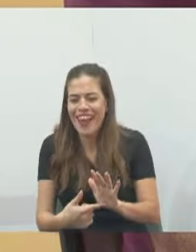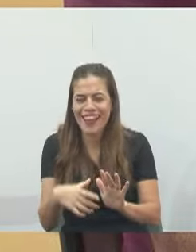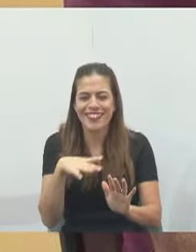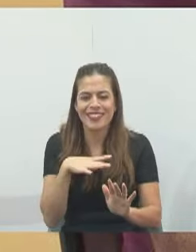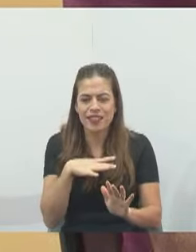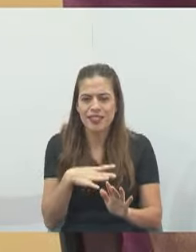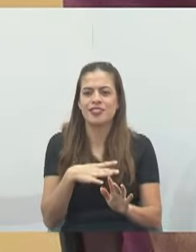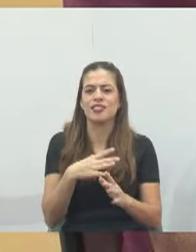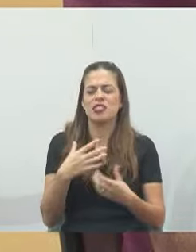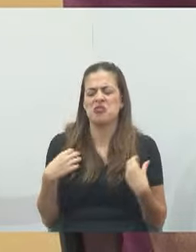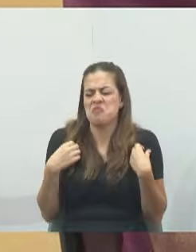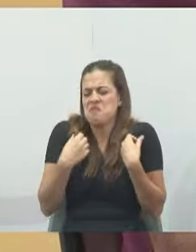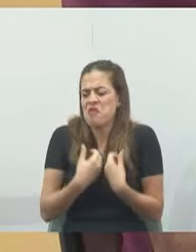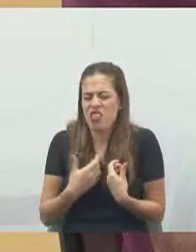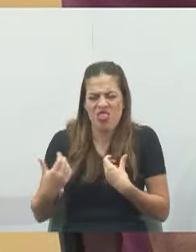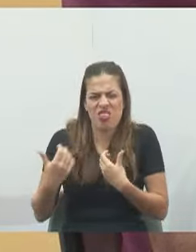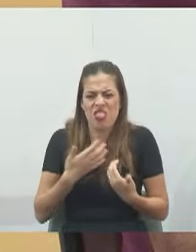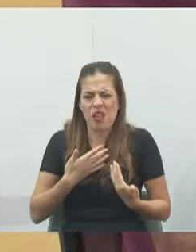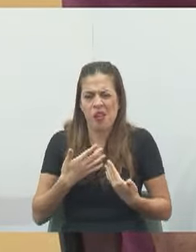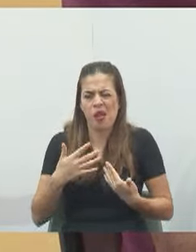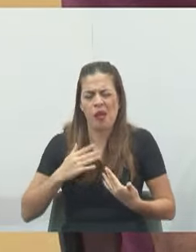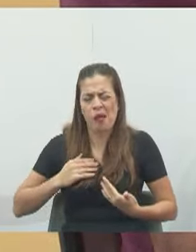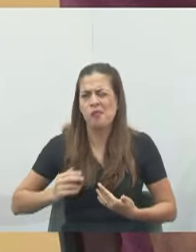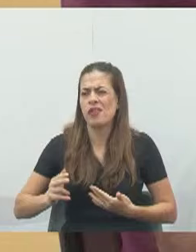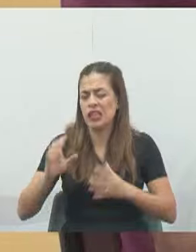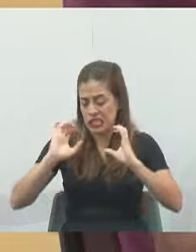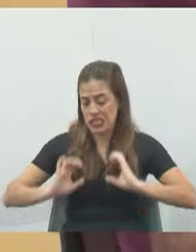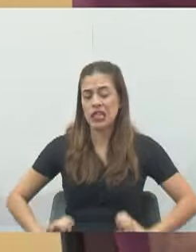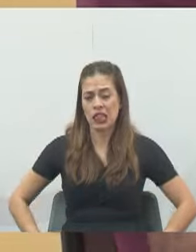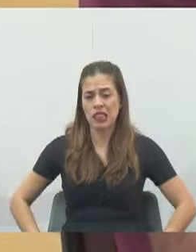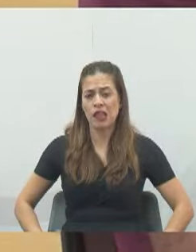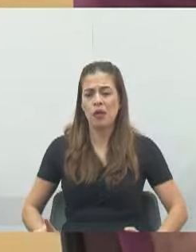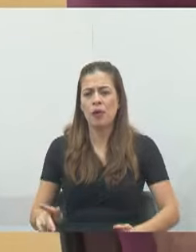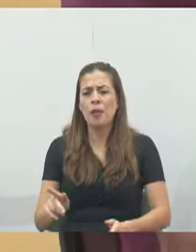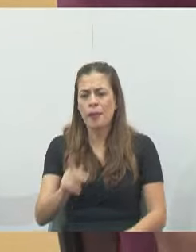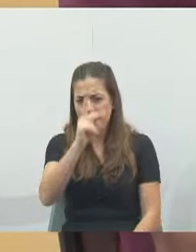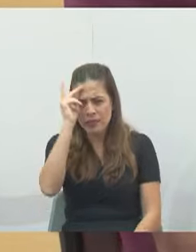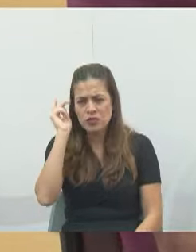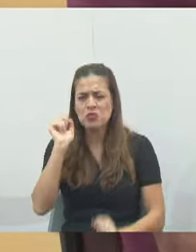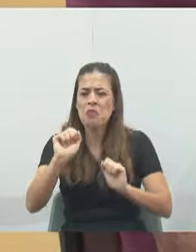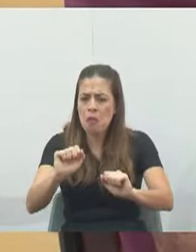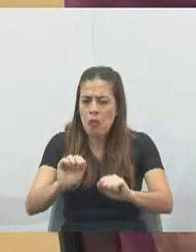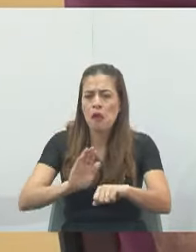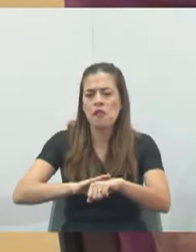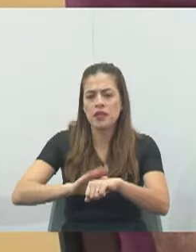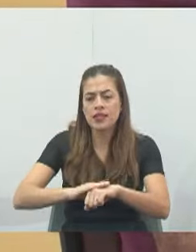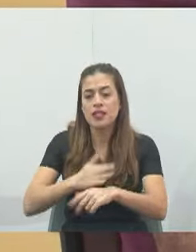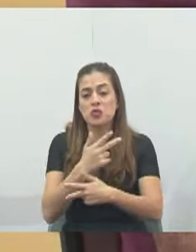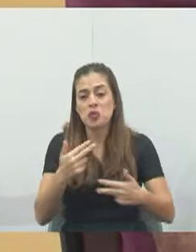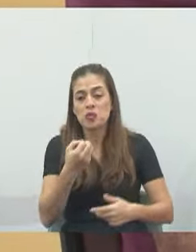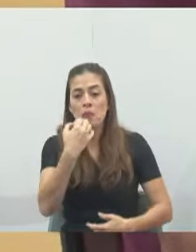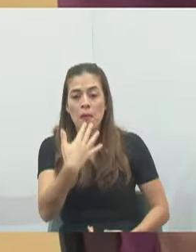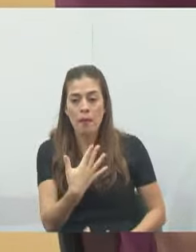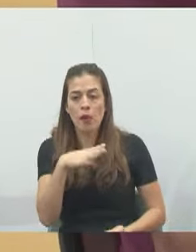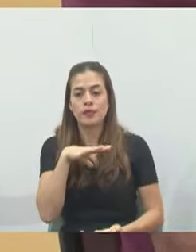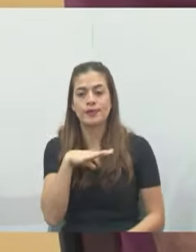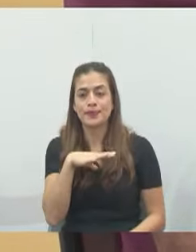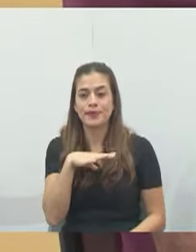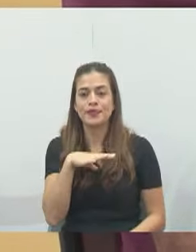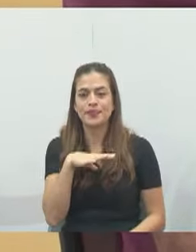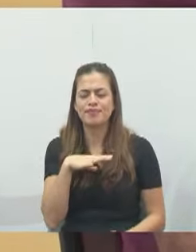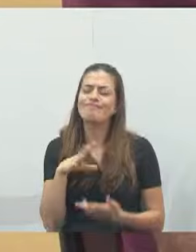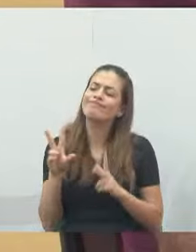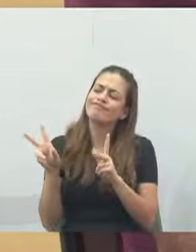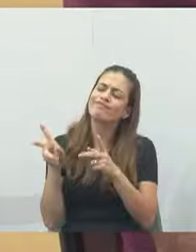a luva, vestiu a camisa de como cidadão e como pessoas que poderiam fazer alguma coisa boa para a cidade, né? Isso é o que eu